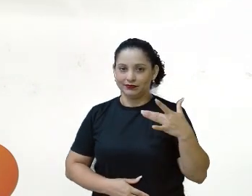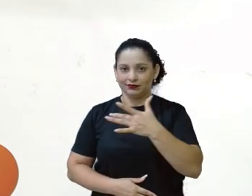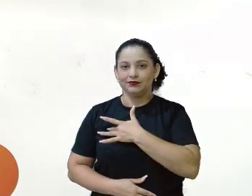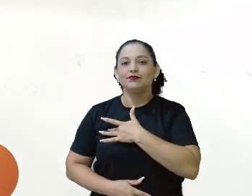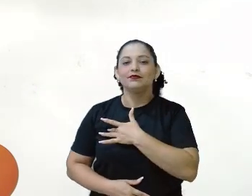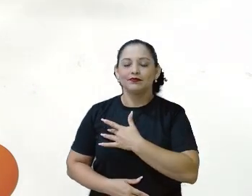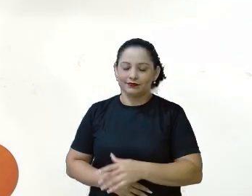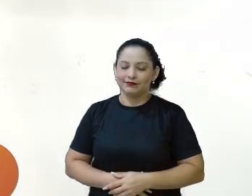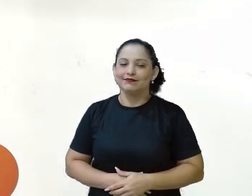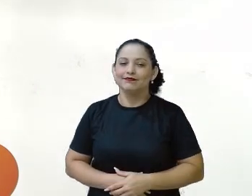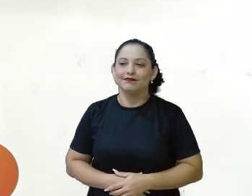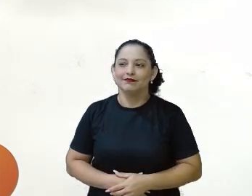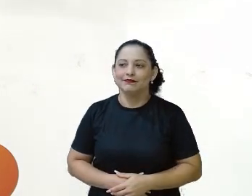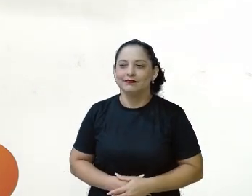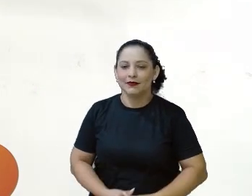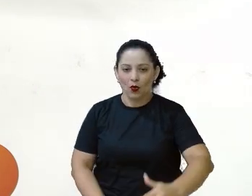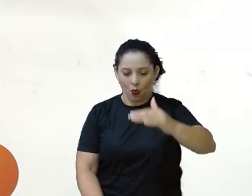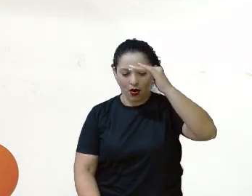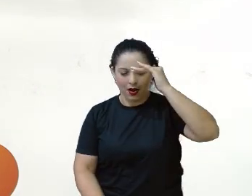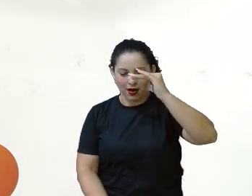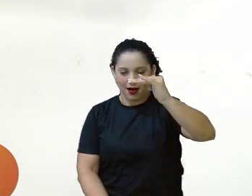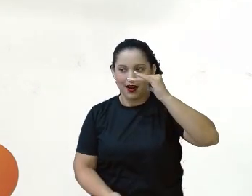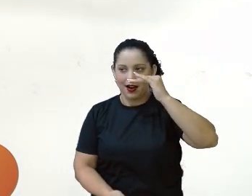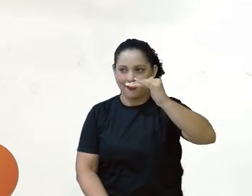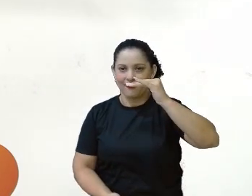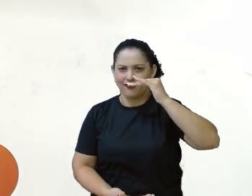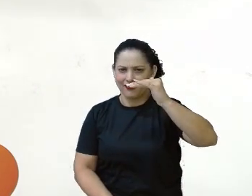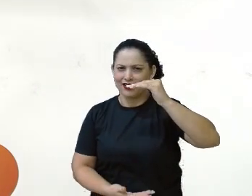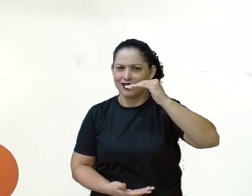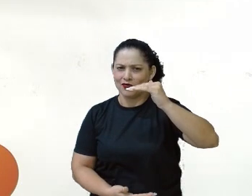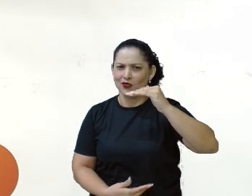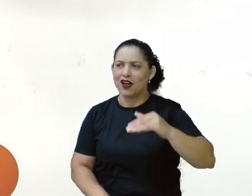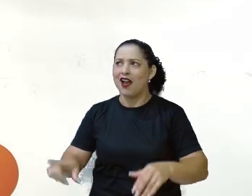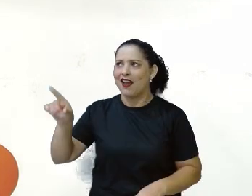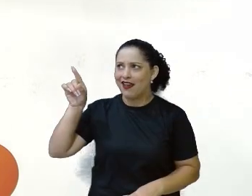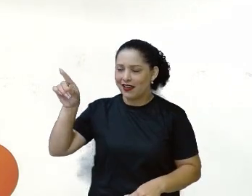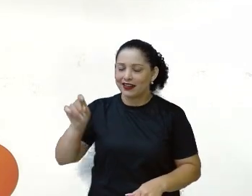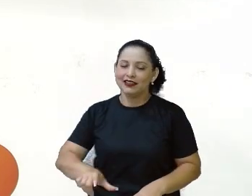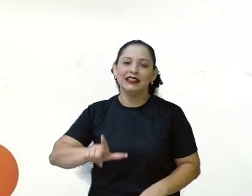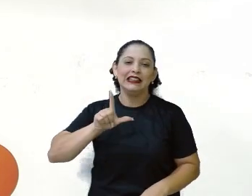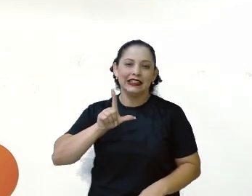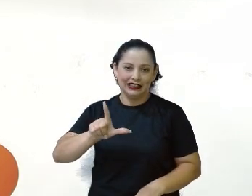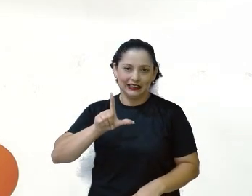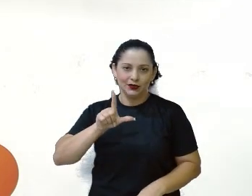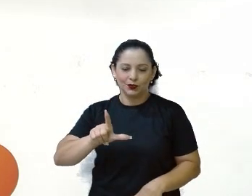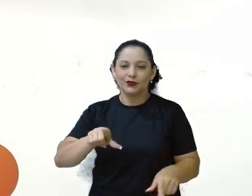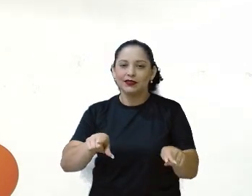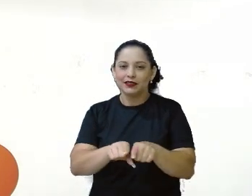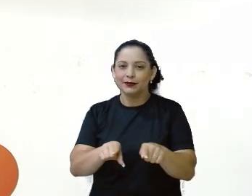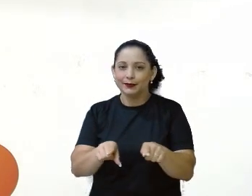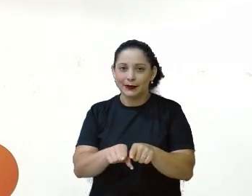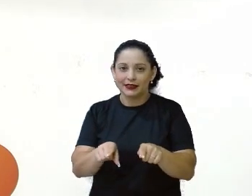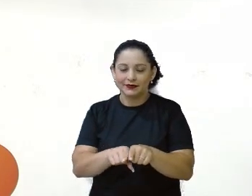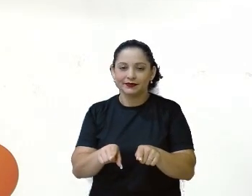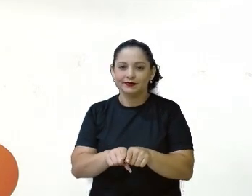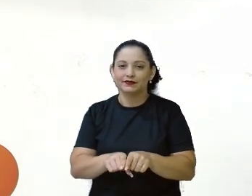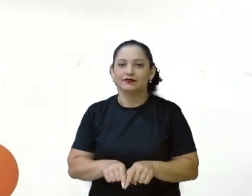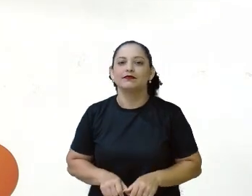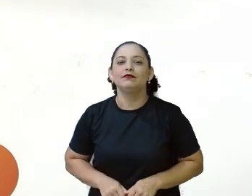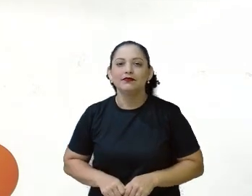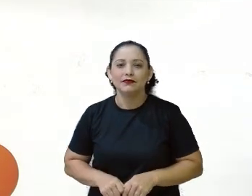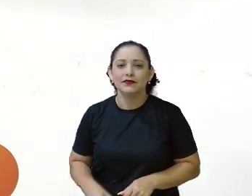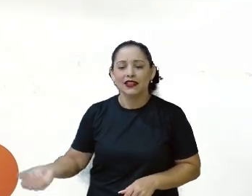sobrevivência humana. O garrafão, por exemplo, a gente vai medir em litro. Normalmente,